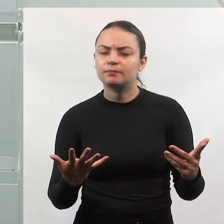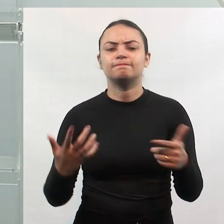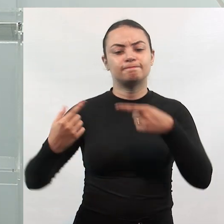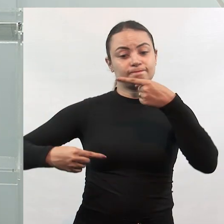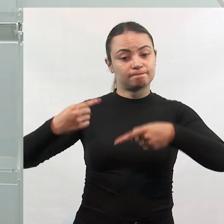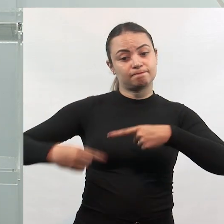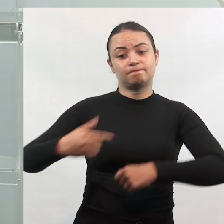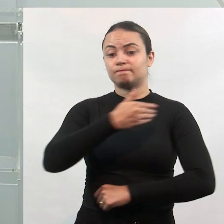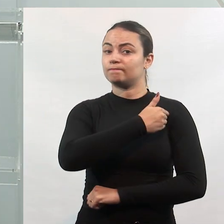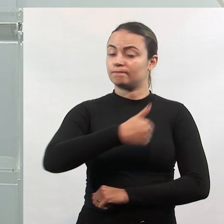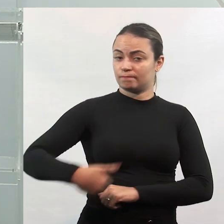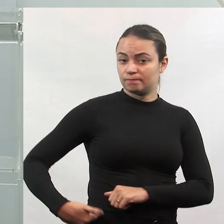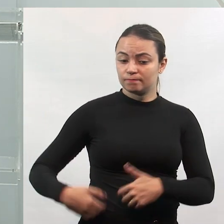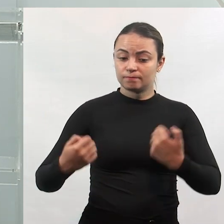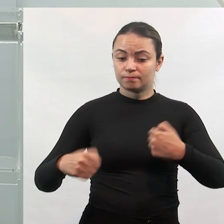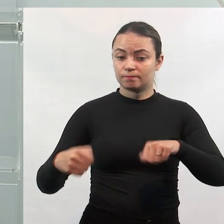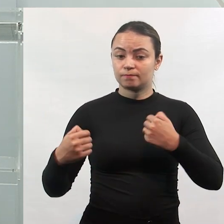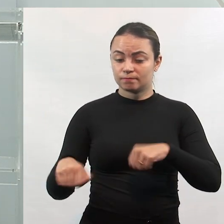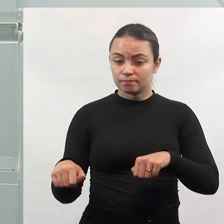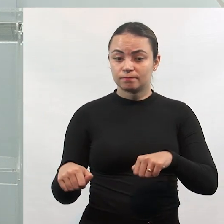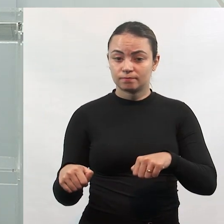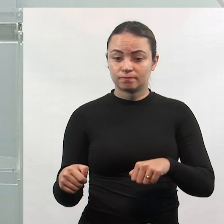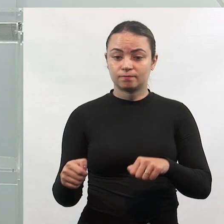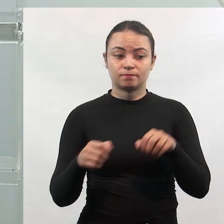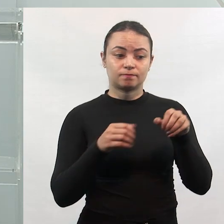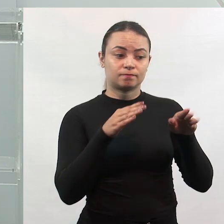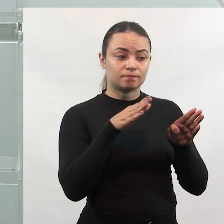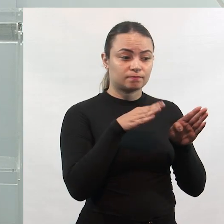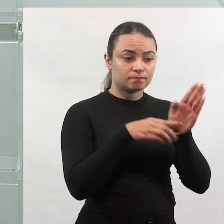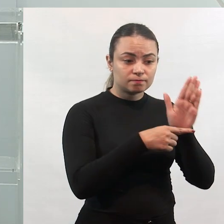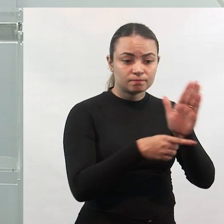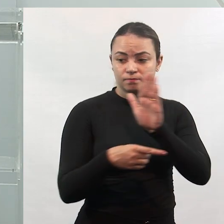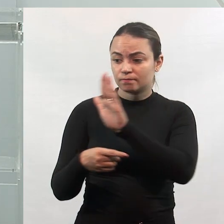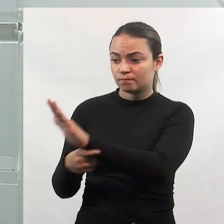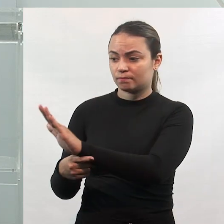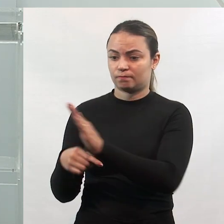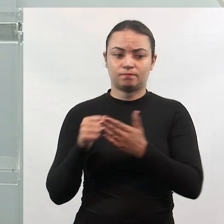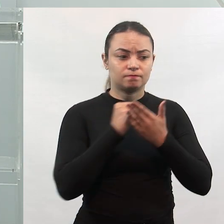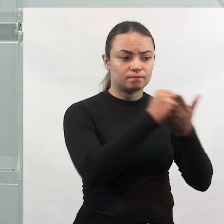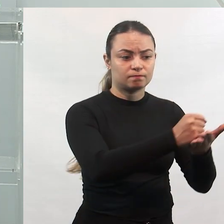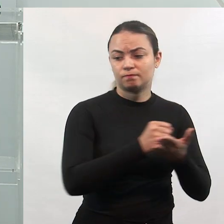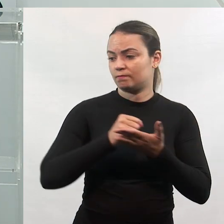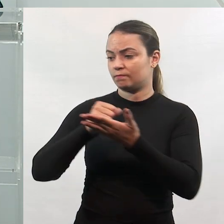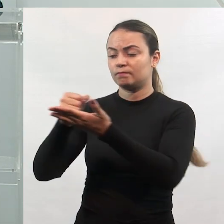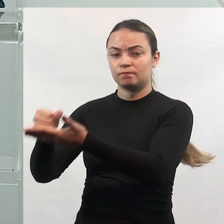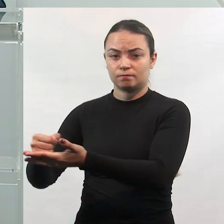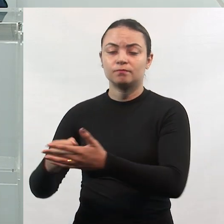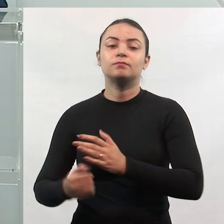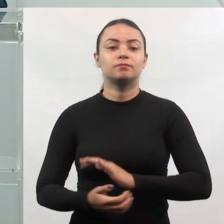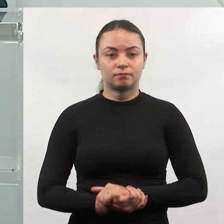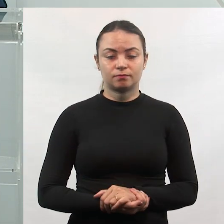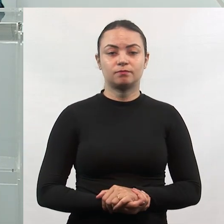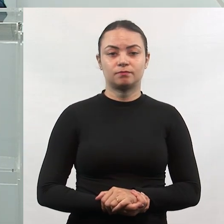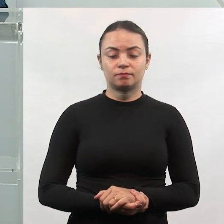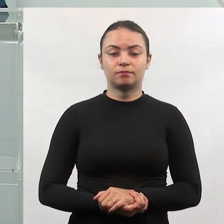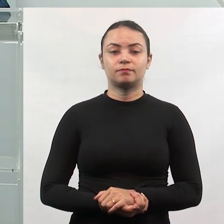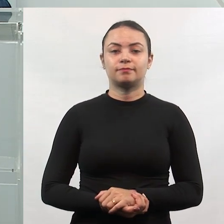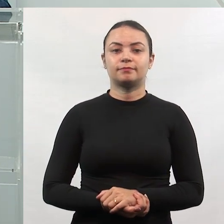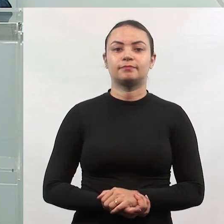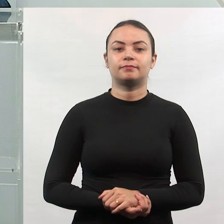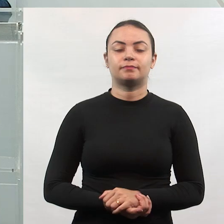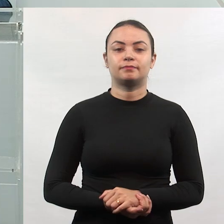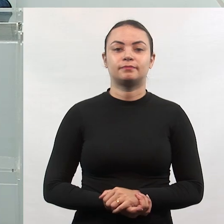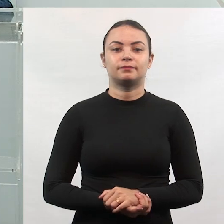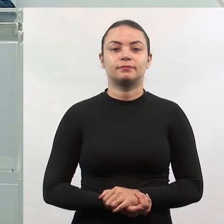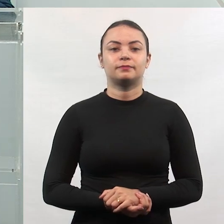podem ser direcionadas para isso. Então, é uma resposta interessante, porque remete à necessidade de uma ação futura posterior e